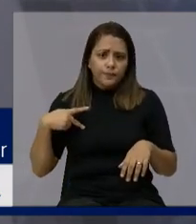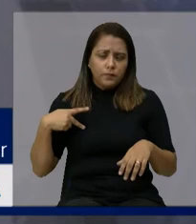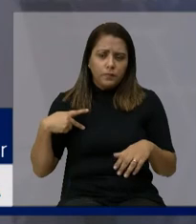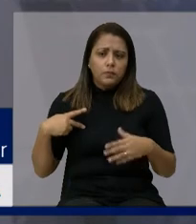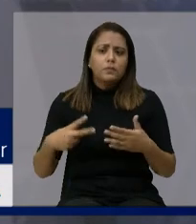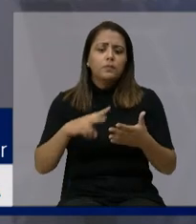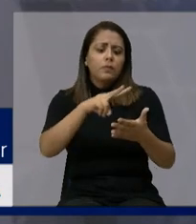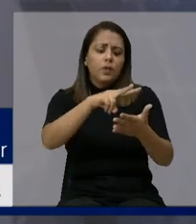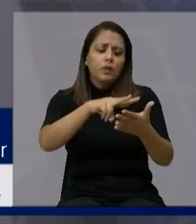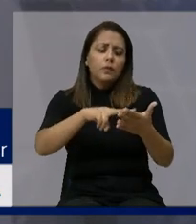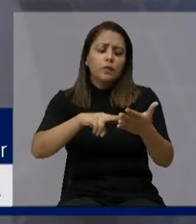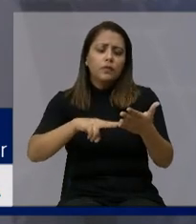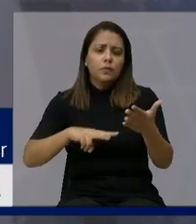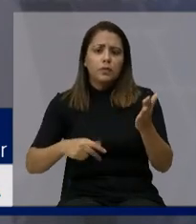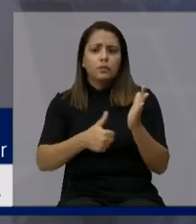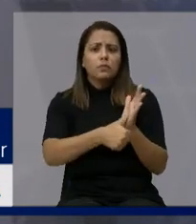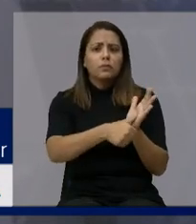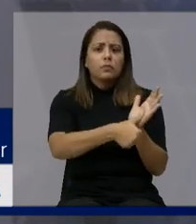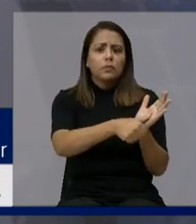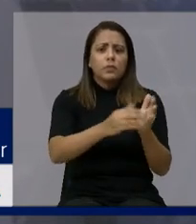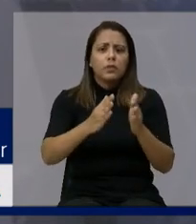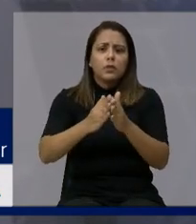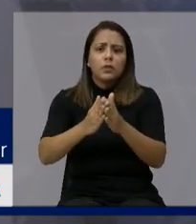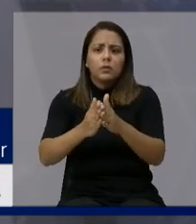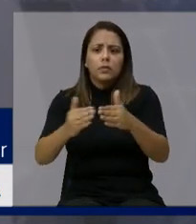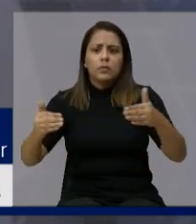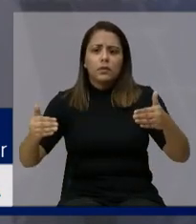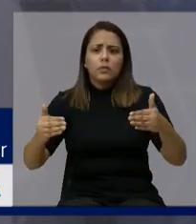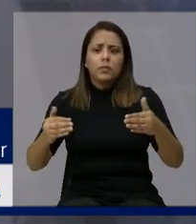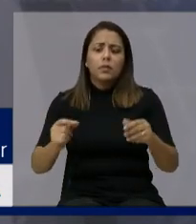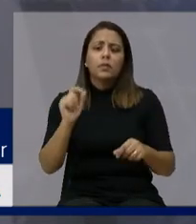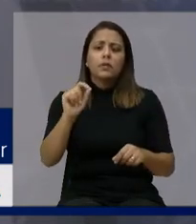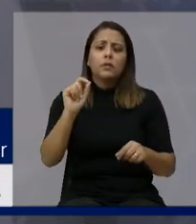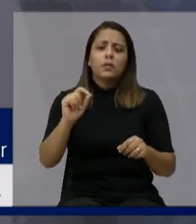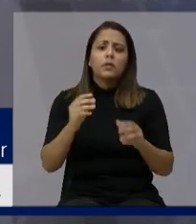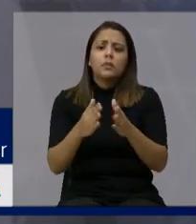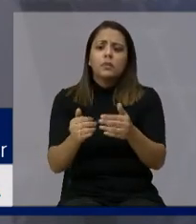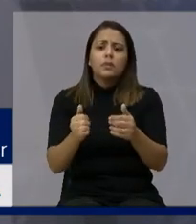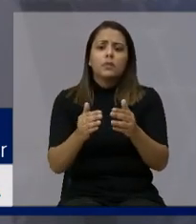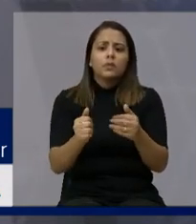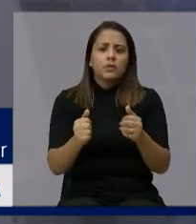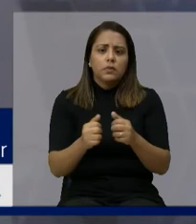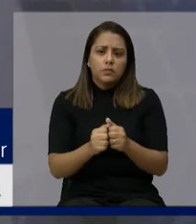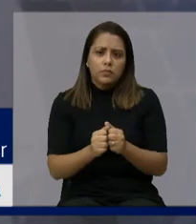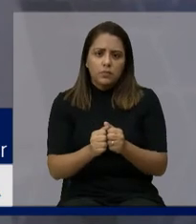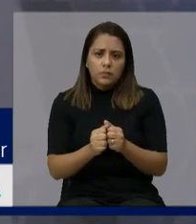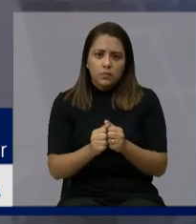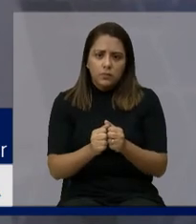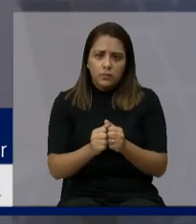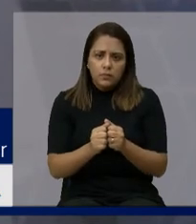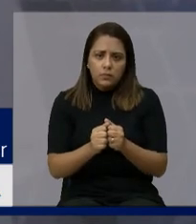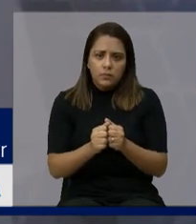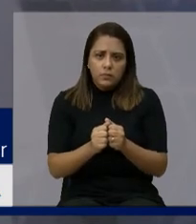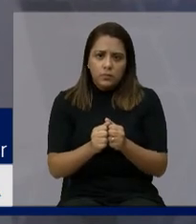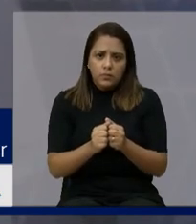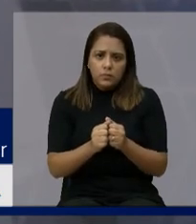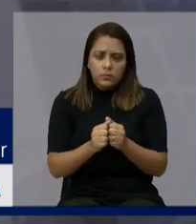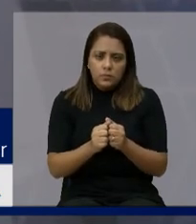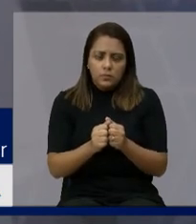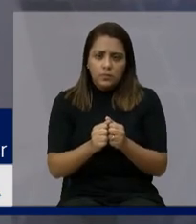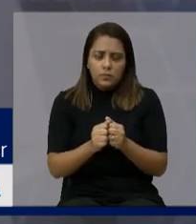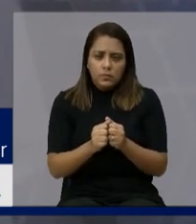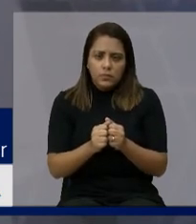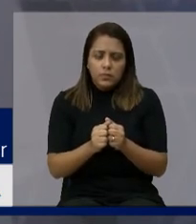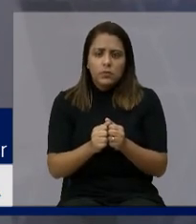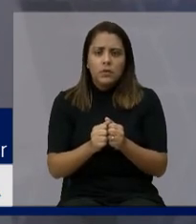aberta e do sindicato e suas reivindicações. O sistema socioeducativo de